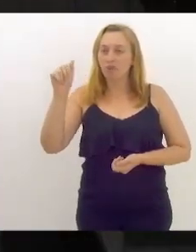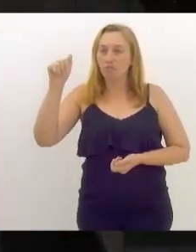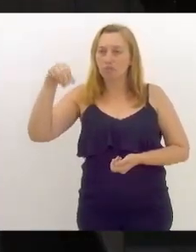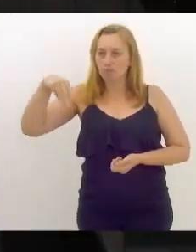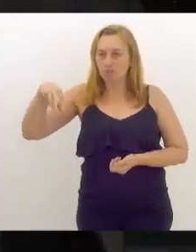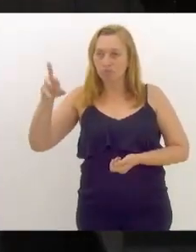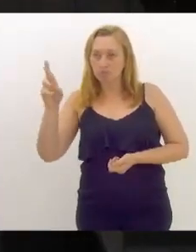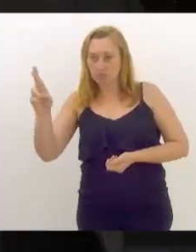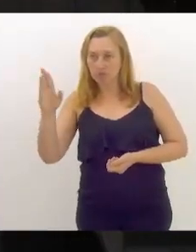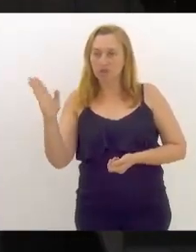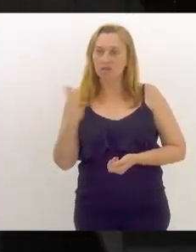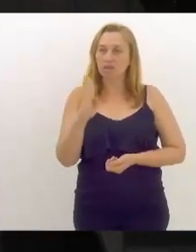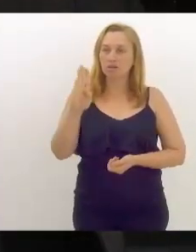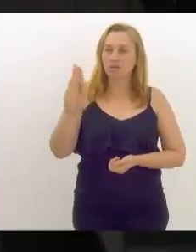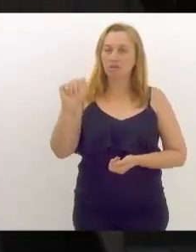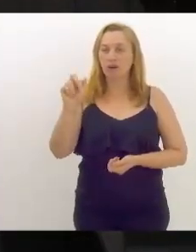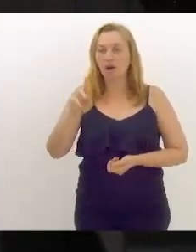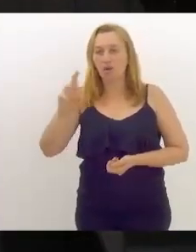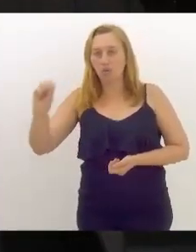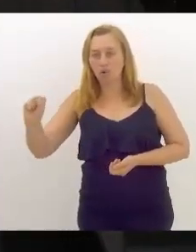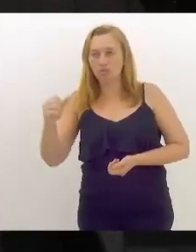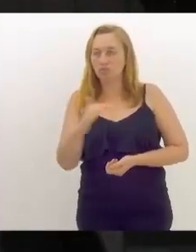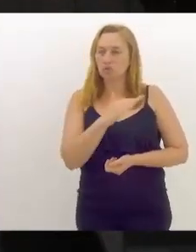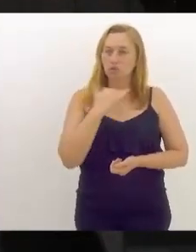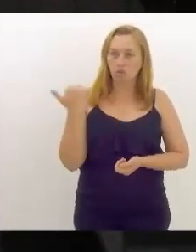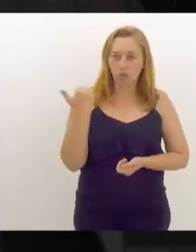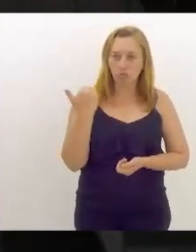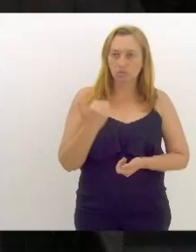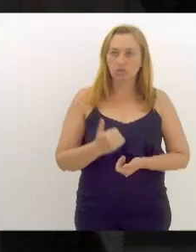foram assassinados de forma